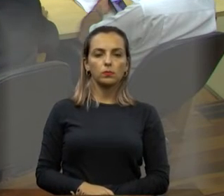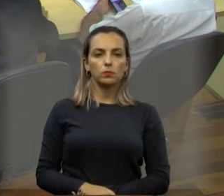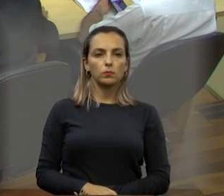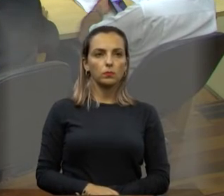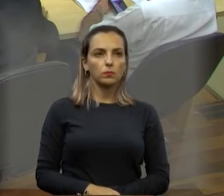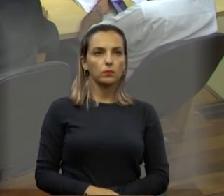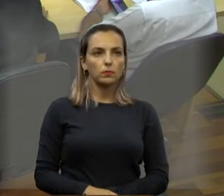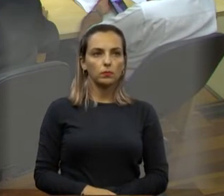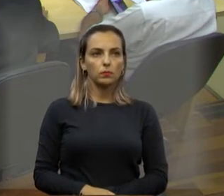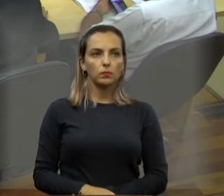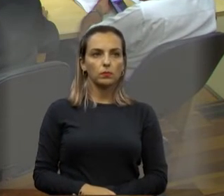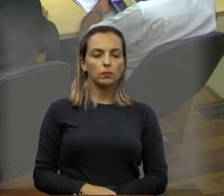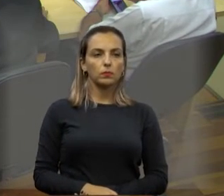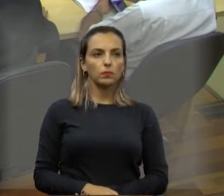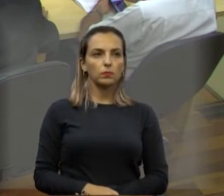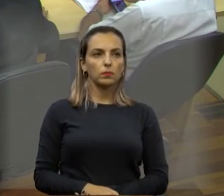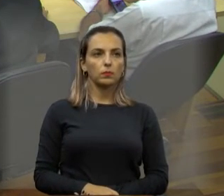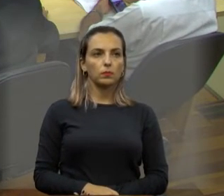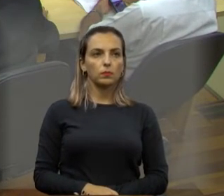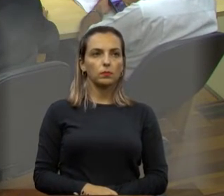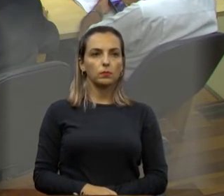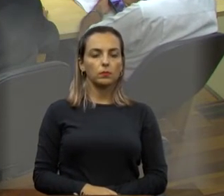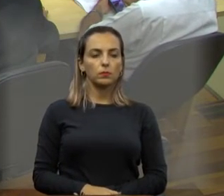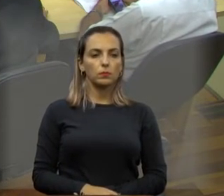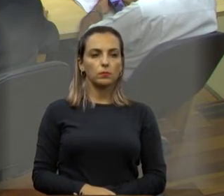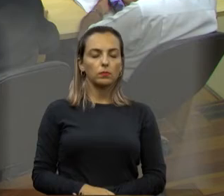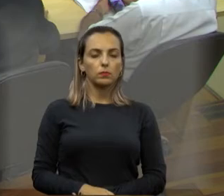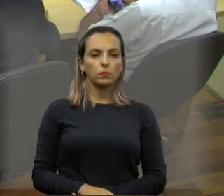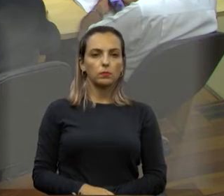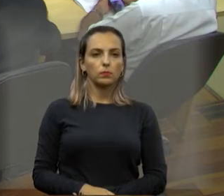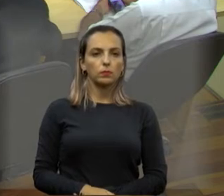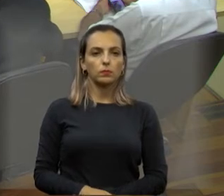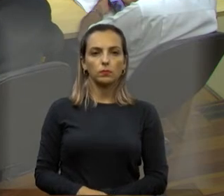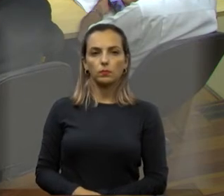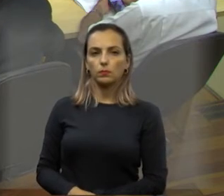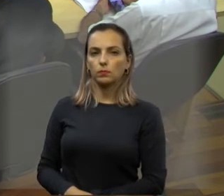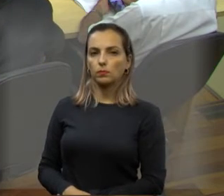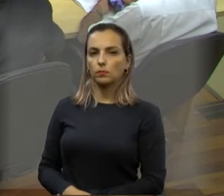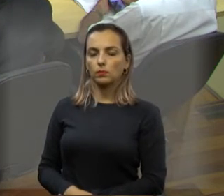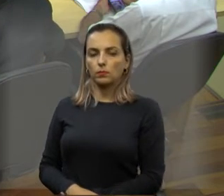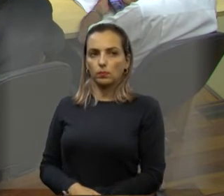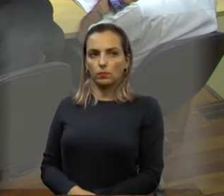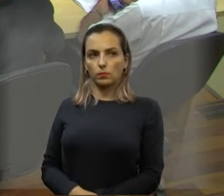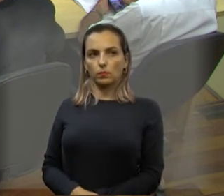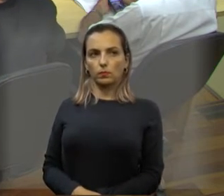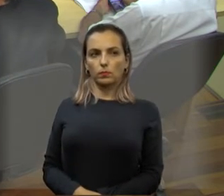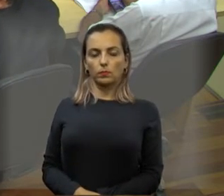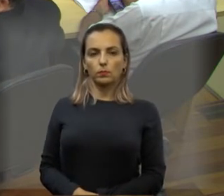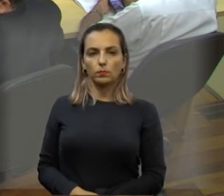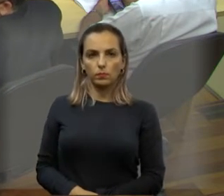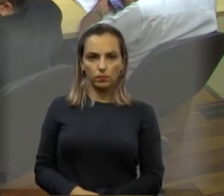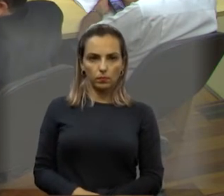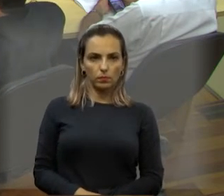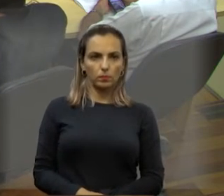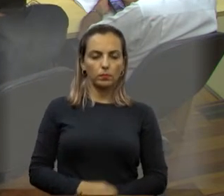eu acho que na vereadora Felipe Brunelli com a palavra E aí